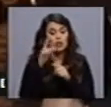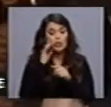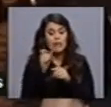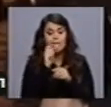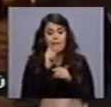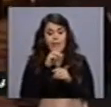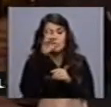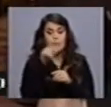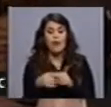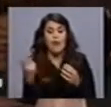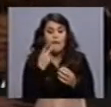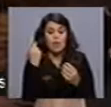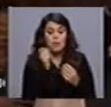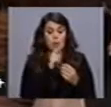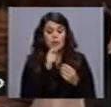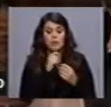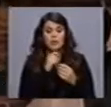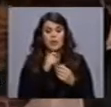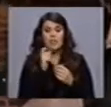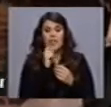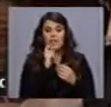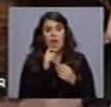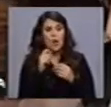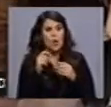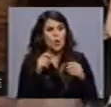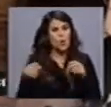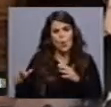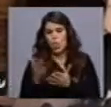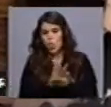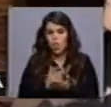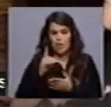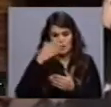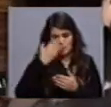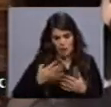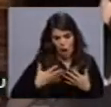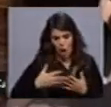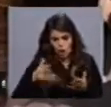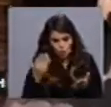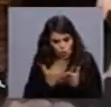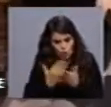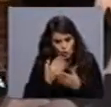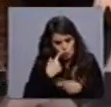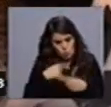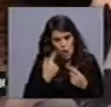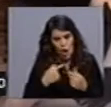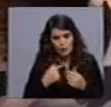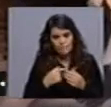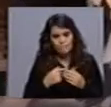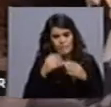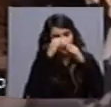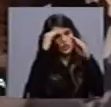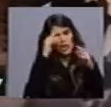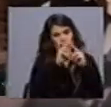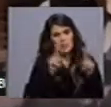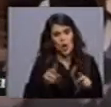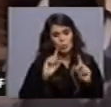esta ideia de que a vida pode saltitar de um lado para o outro. E é também nesta semana que chega um outro estudo que vem da Estação Espacial Internacional e começou